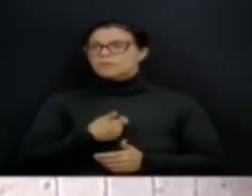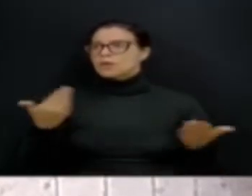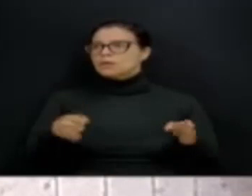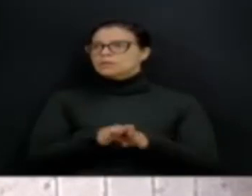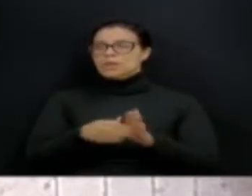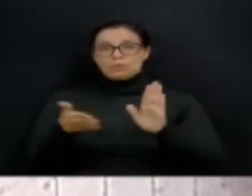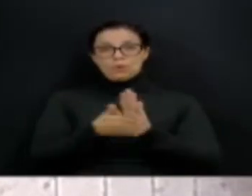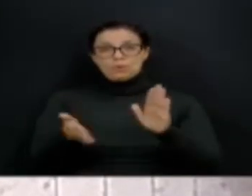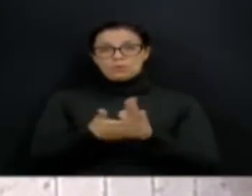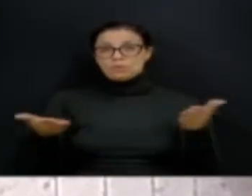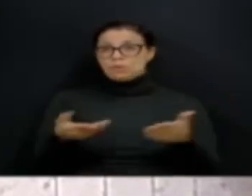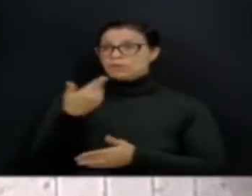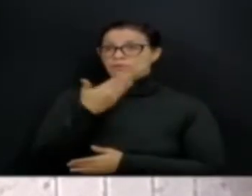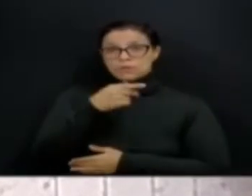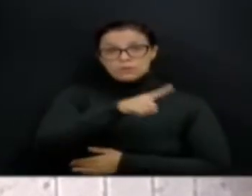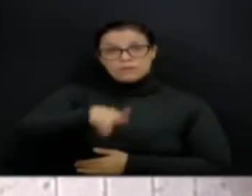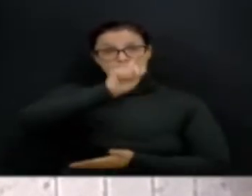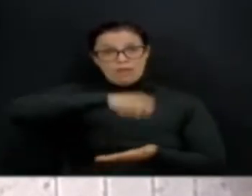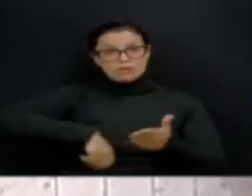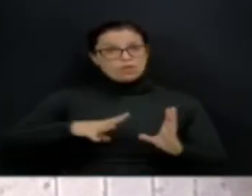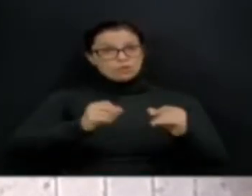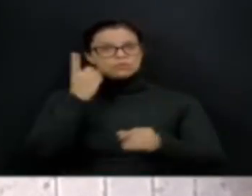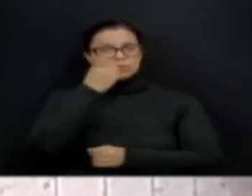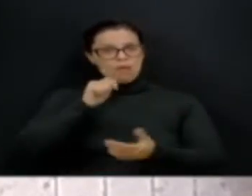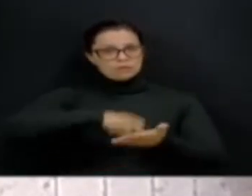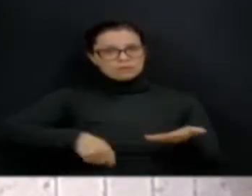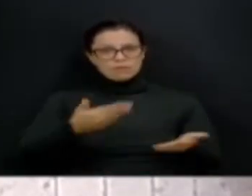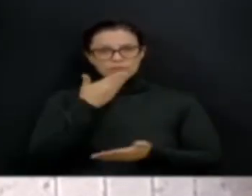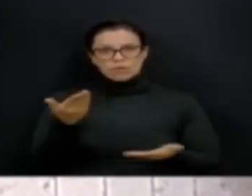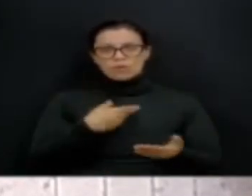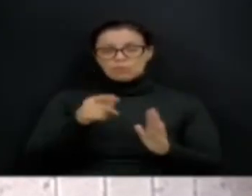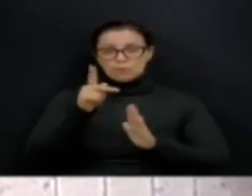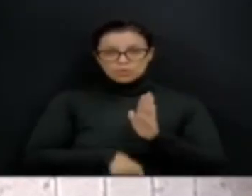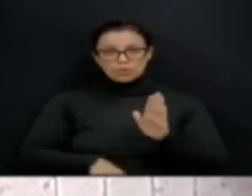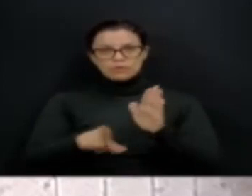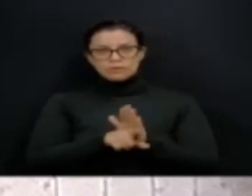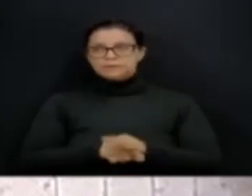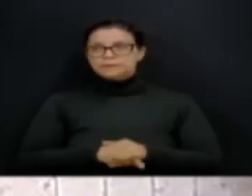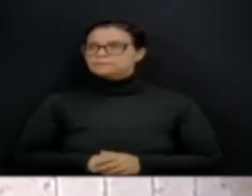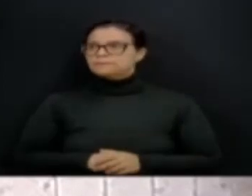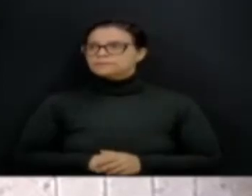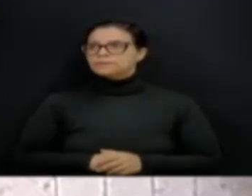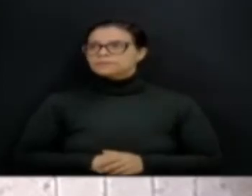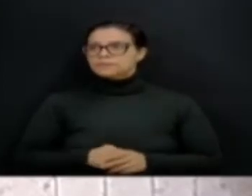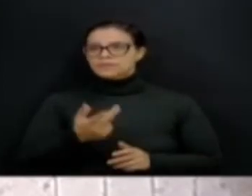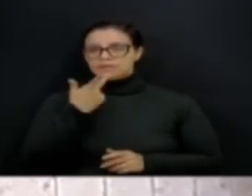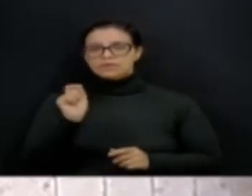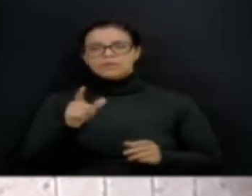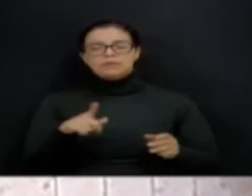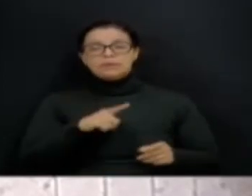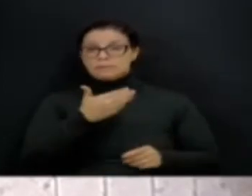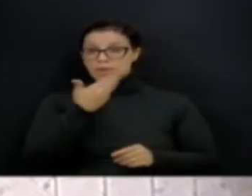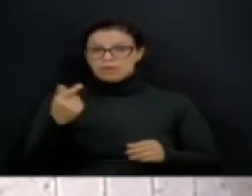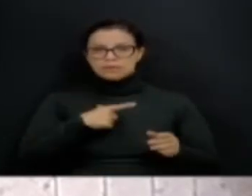de propor agora, e quero pedir a assinatura de todos os parlamentares, um projeto de lei que susta, ou